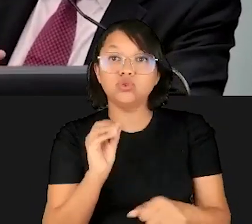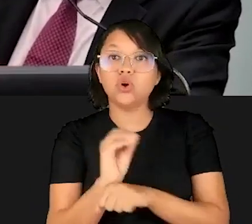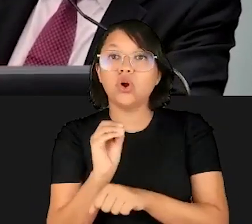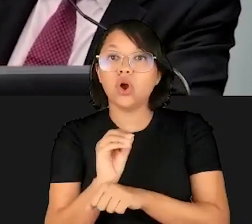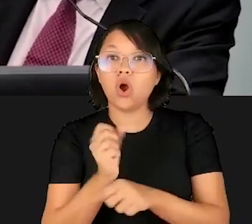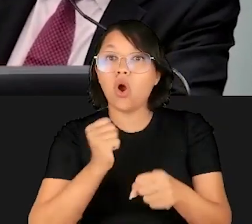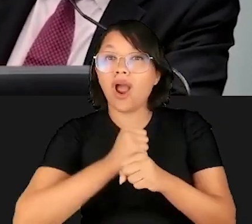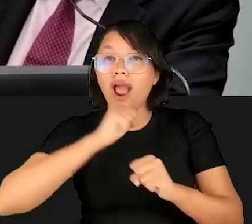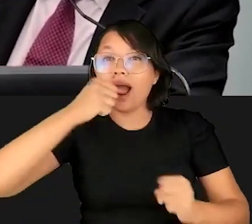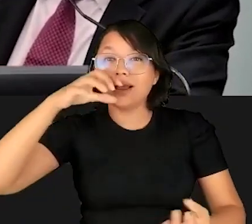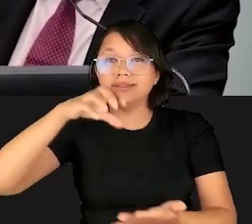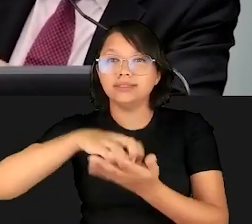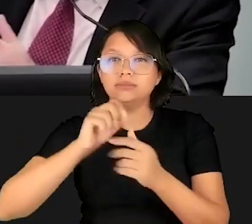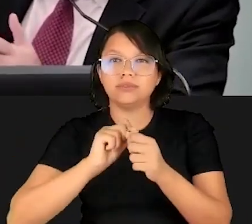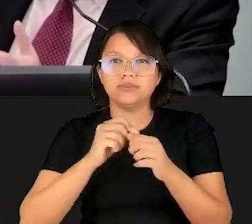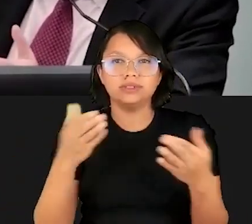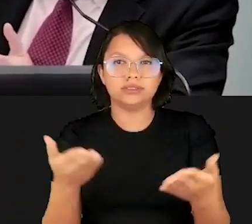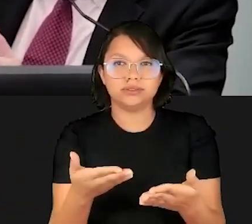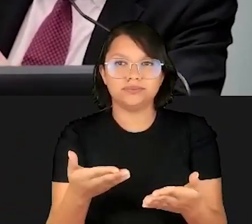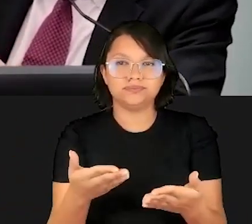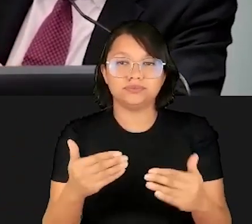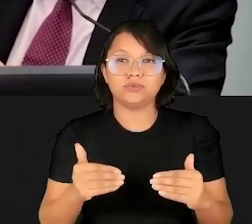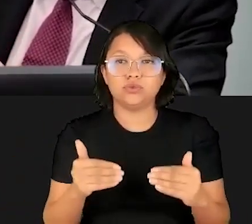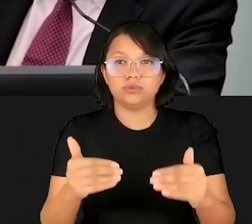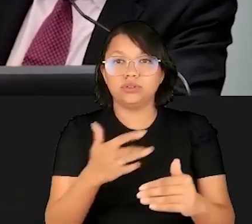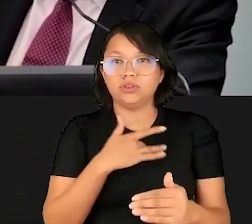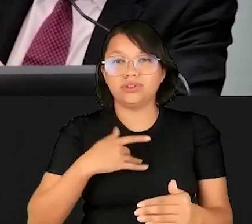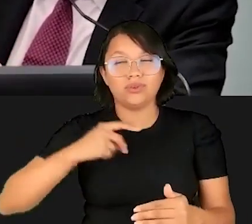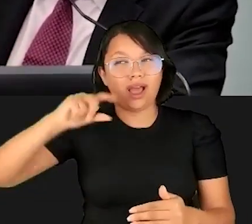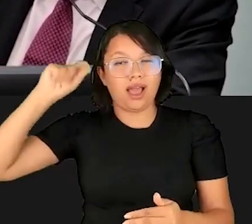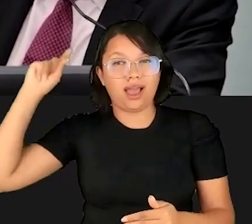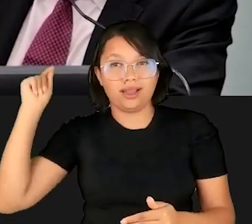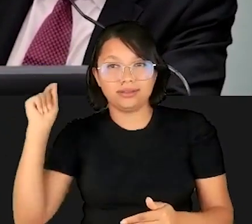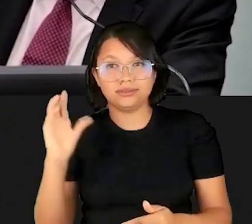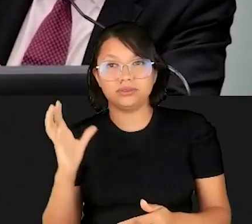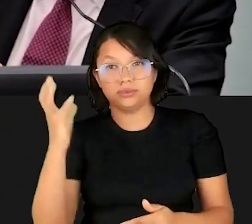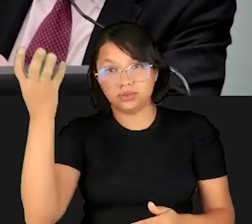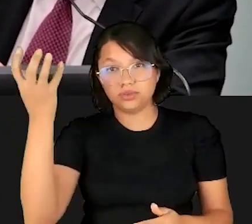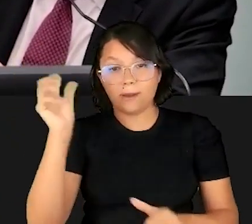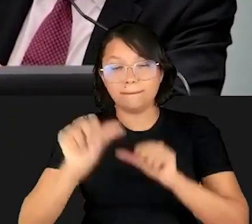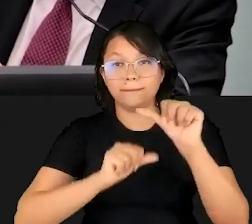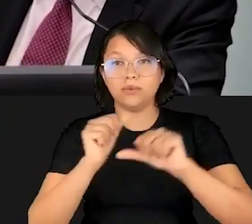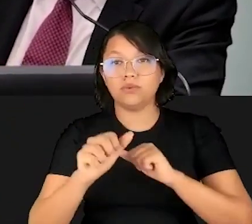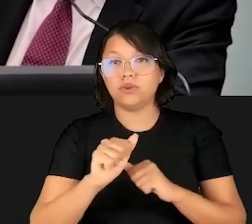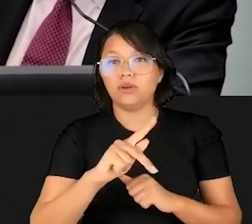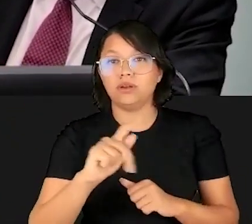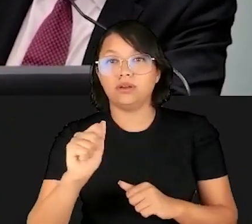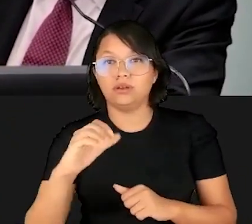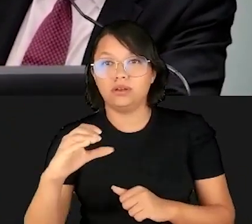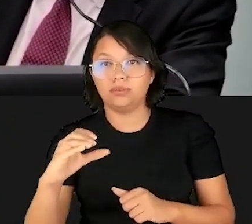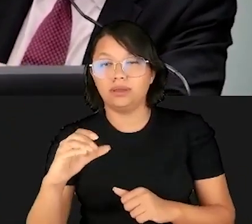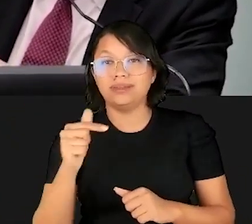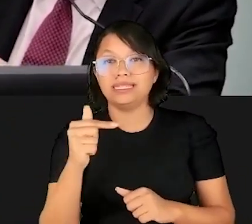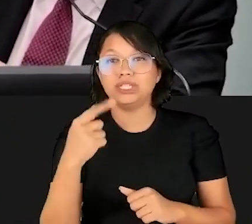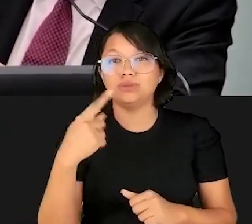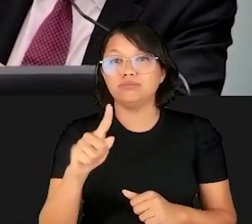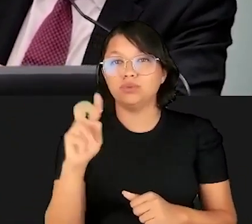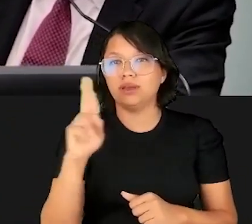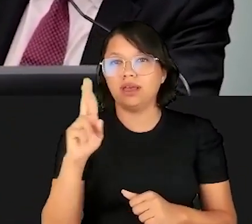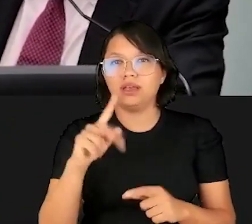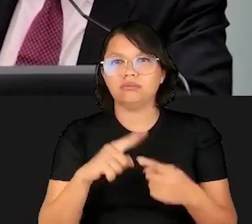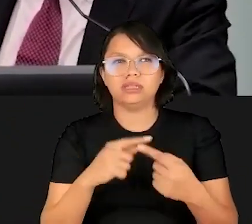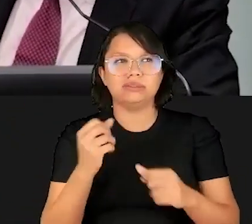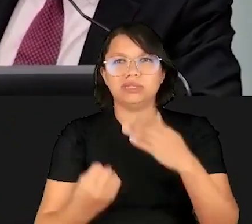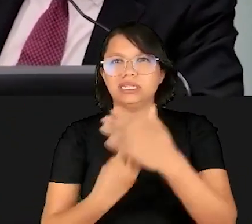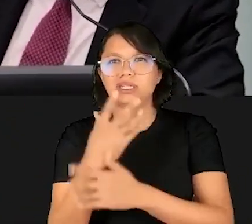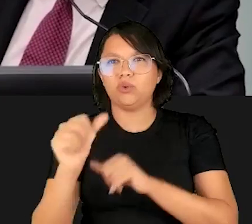para os grandes centros para poderem fazer isso. O Ministério da Saúde, na época, tomou uma decisão, ele modificou a APAC para R$7 mil, mas não criou modificador nem